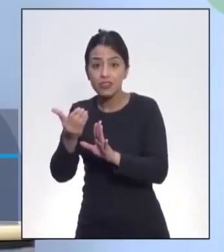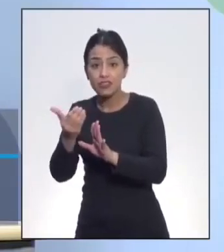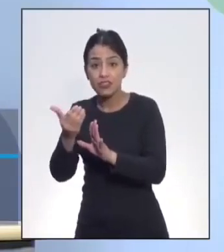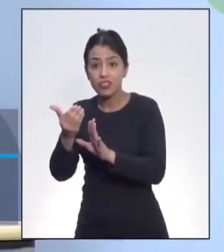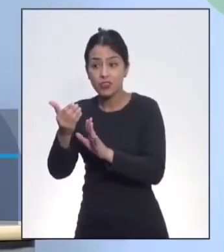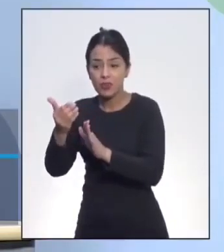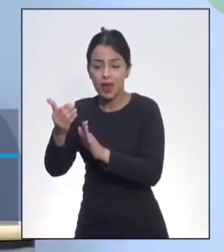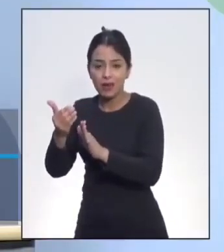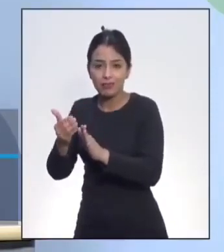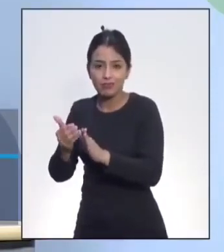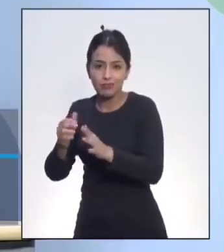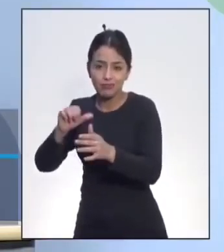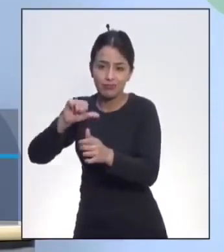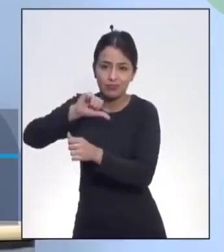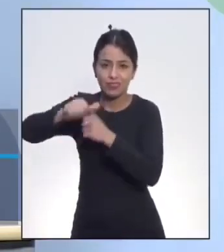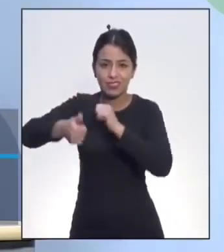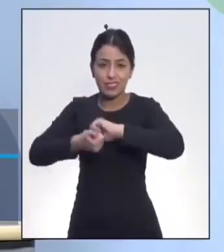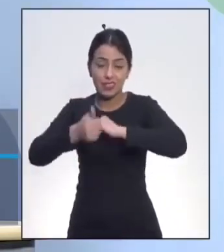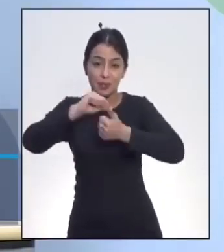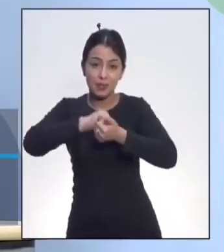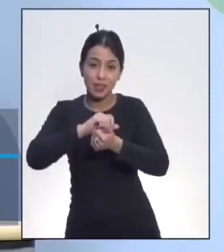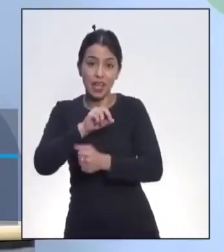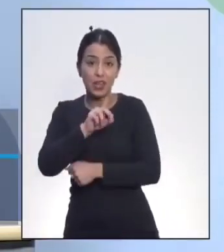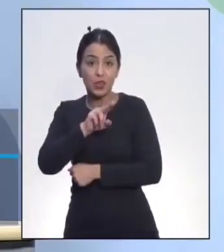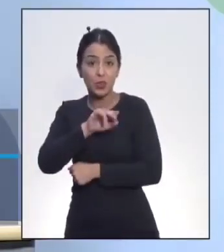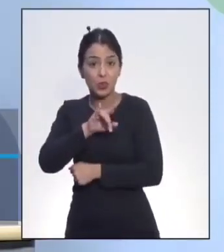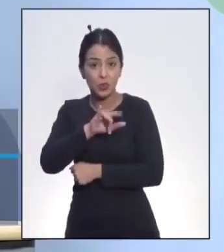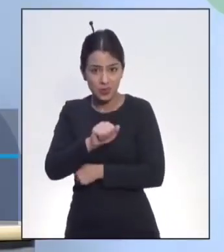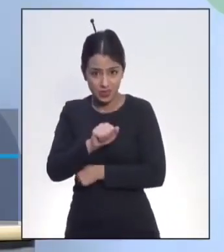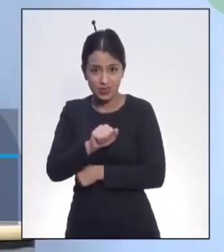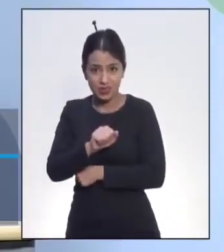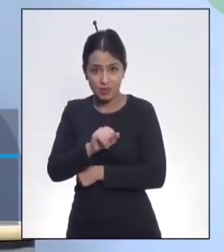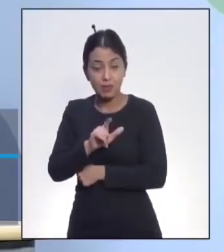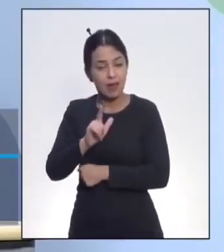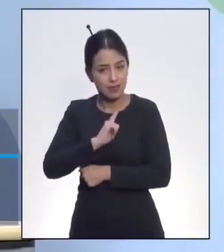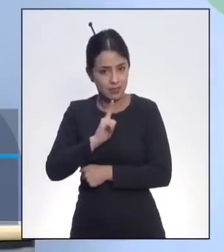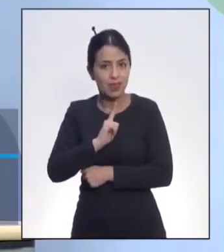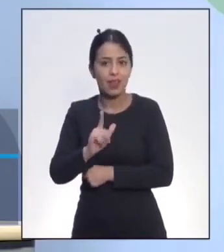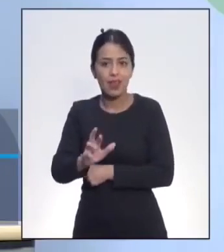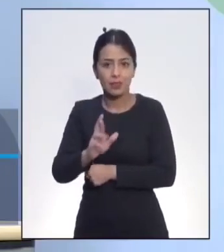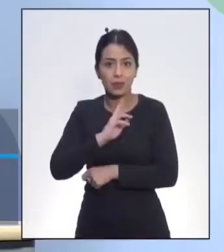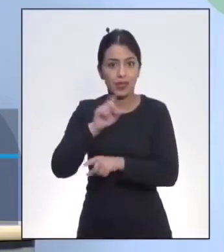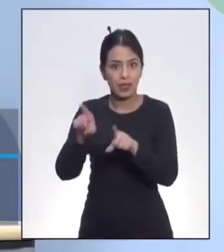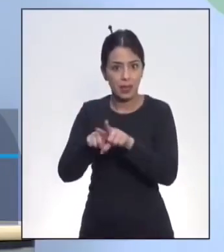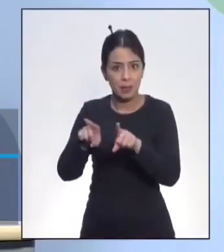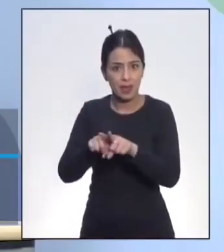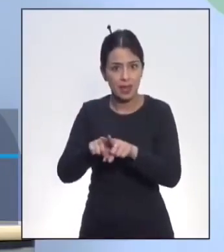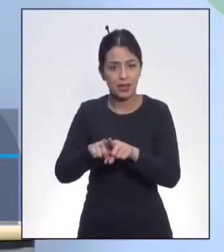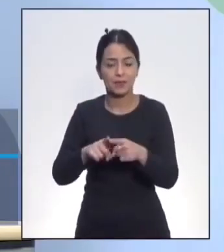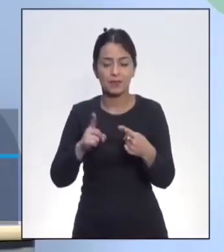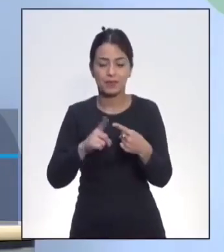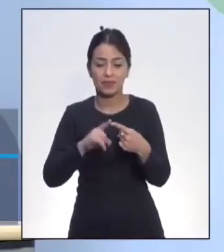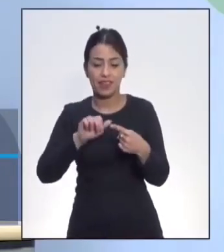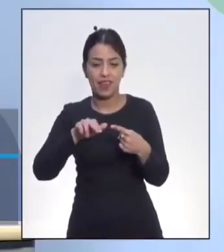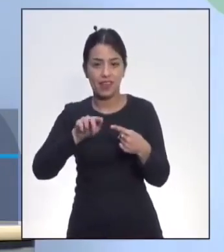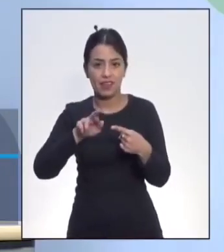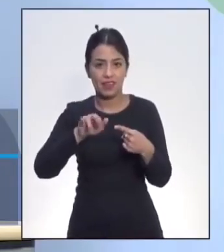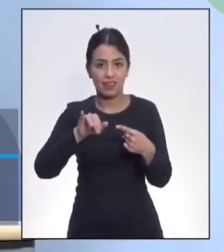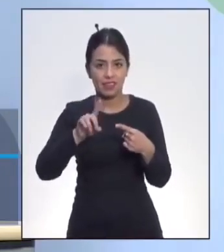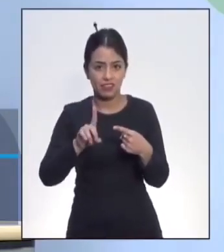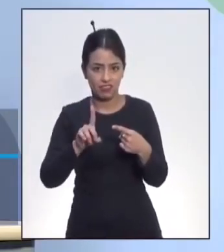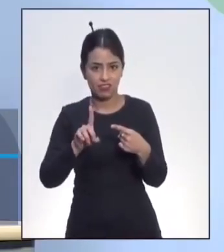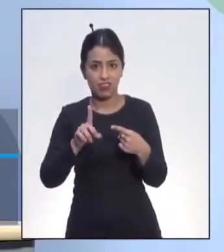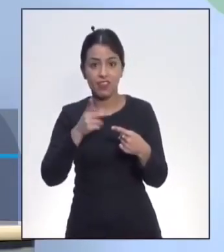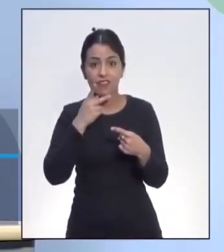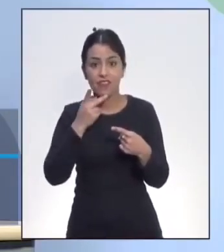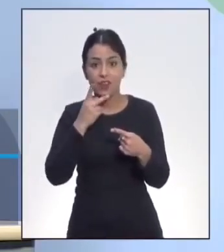em dúzias. Mas nós temos respostas em dúzias. Vamos lá. Então, nós temos, que eu achei interessante, a Ingrid de Souza colocou que